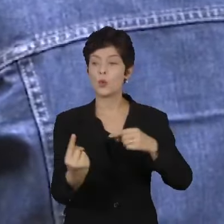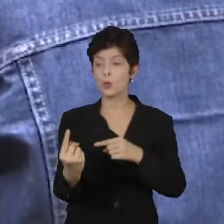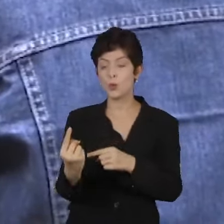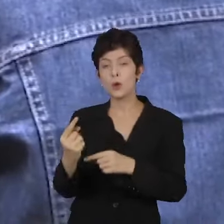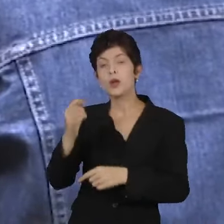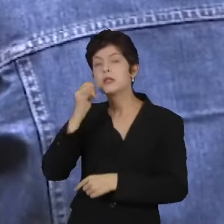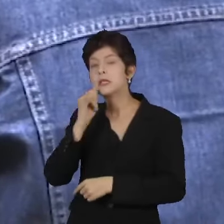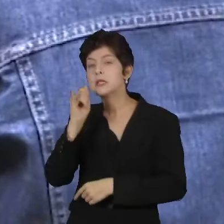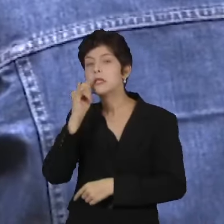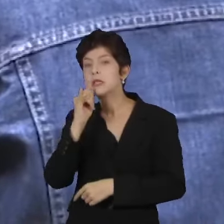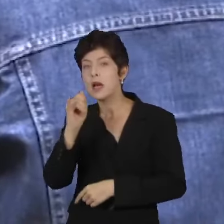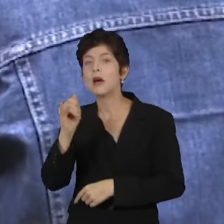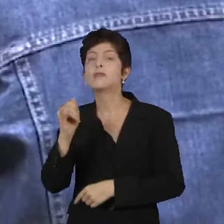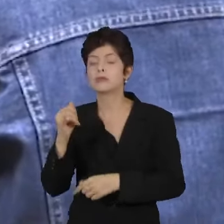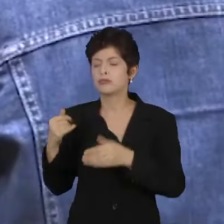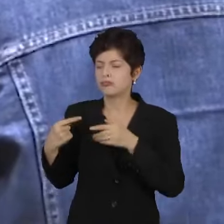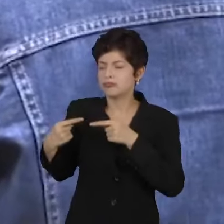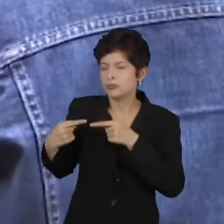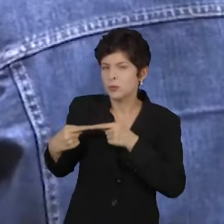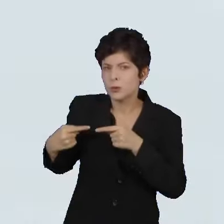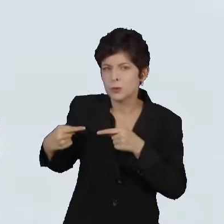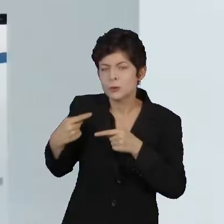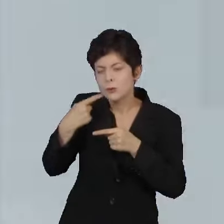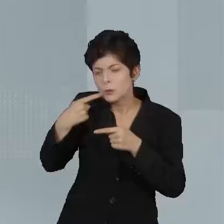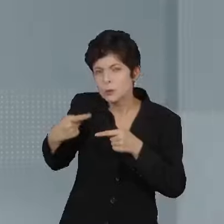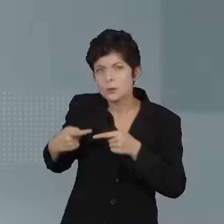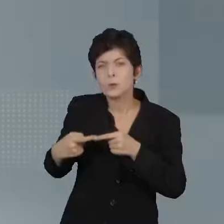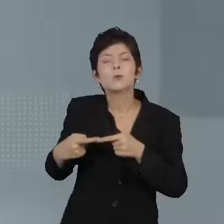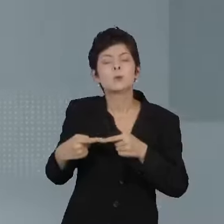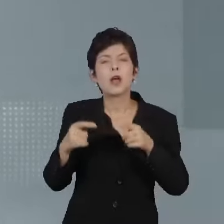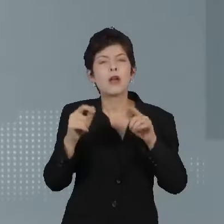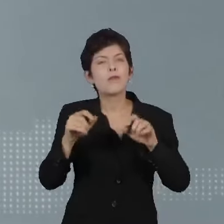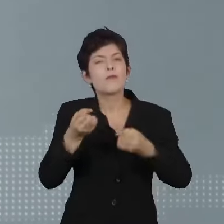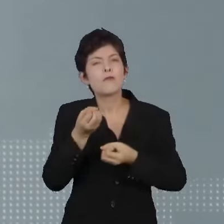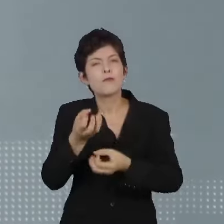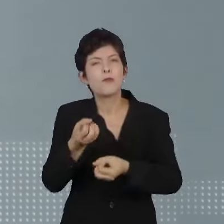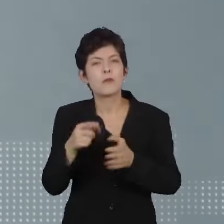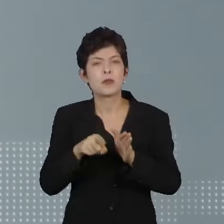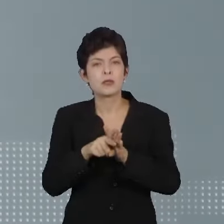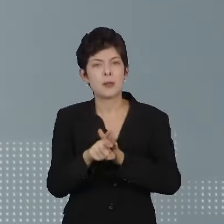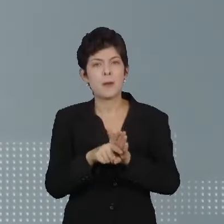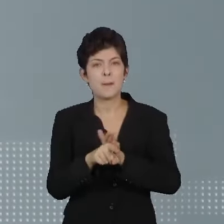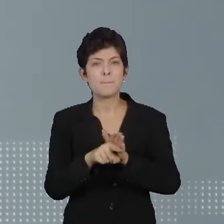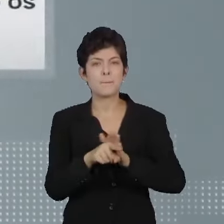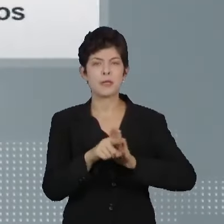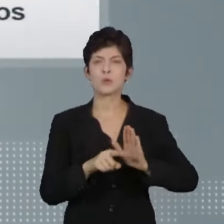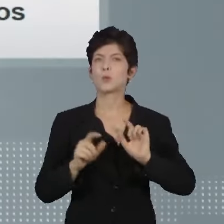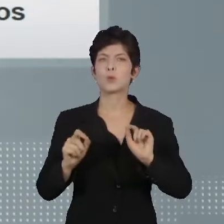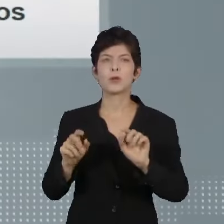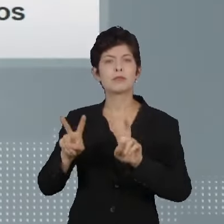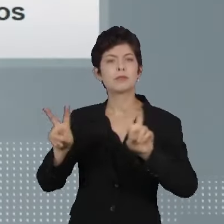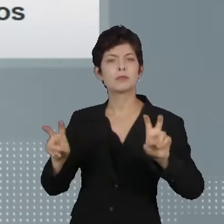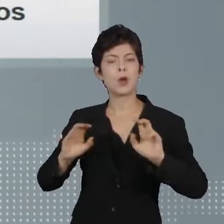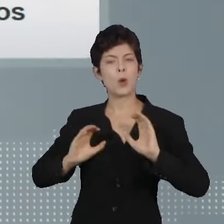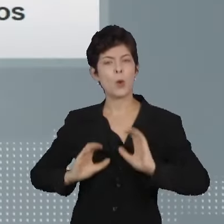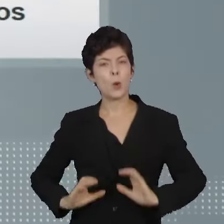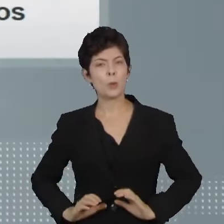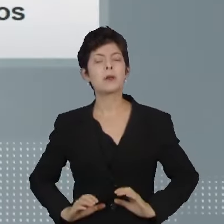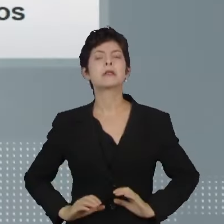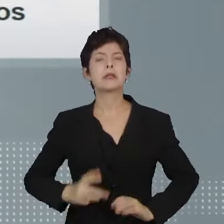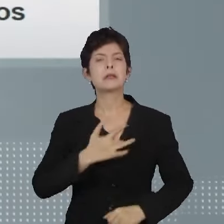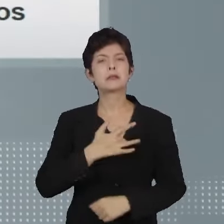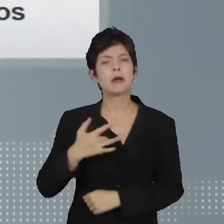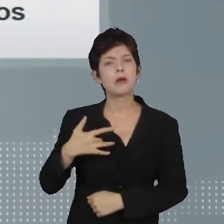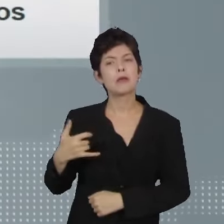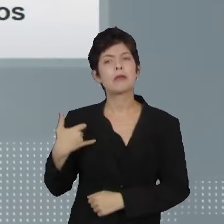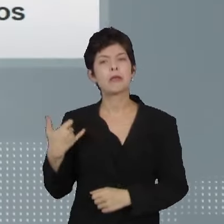cigarros eletrônicos recentemente as informações estão no estudo comportamento de saúde em idade escolar